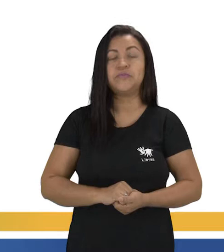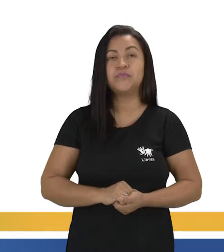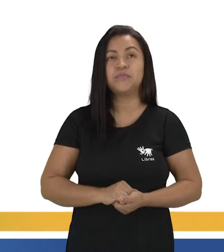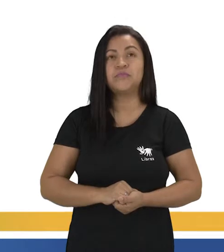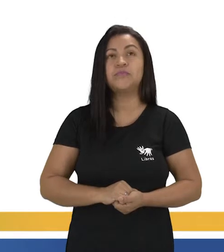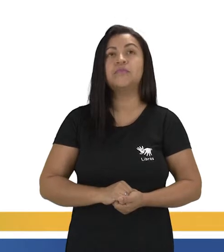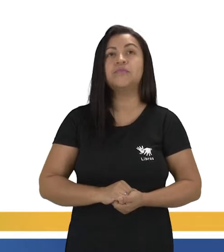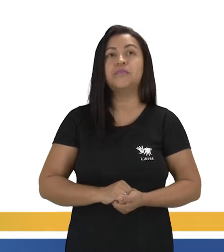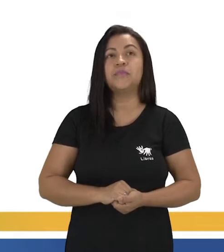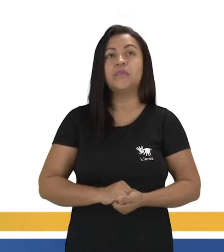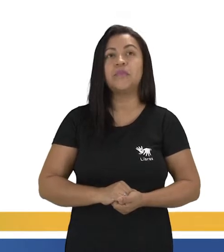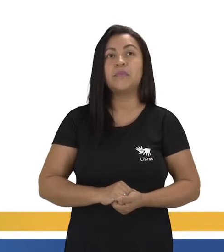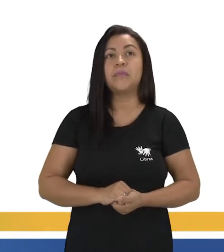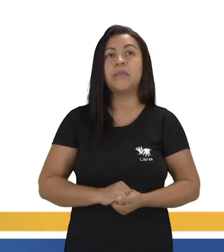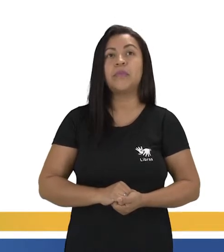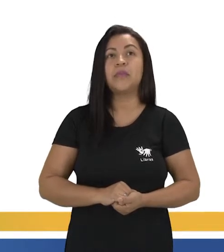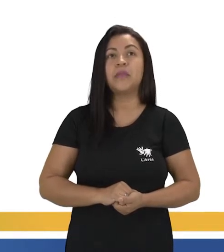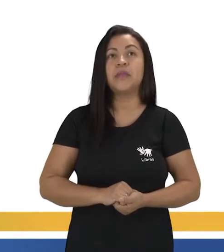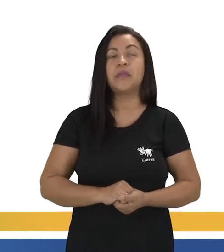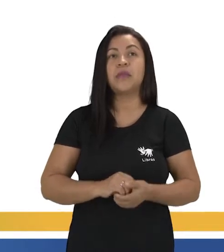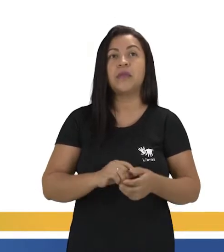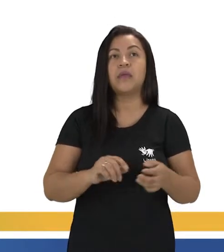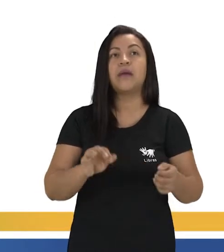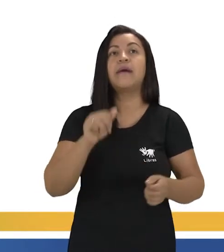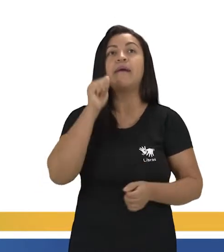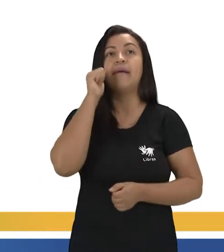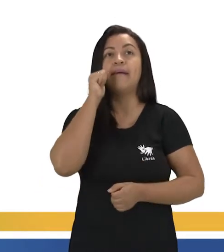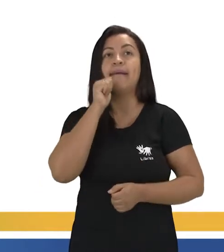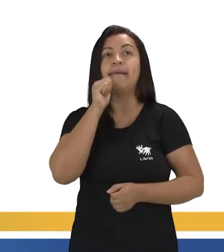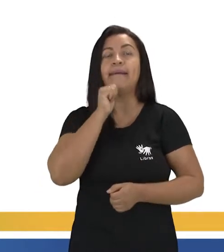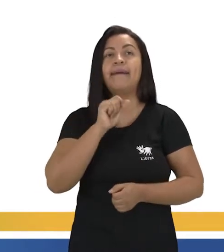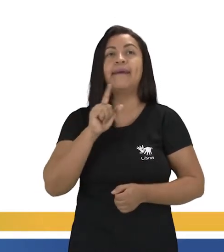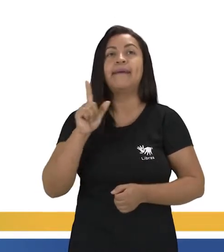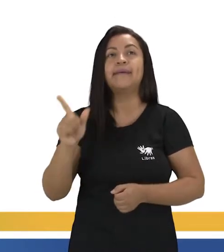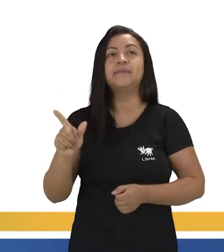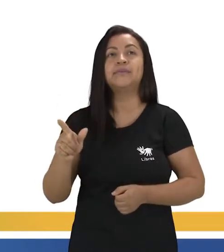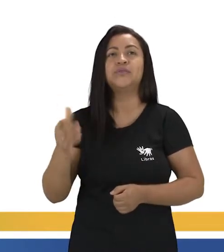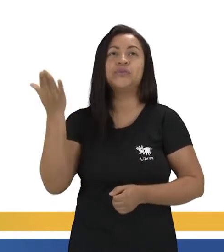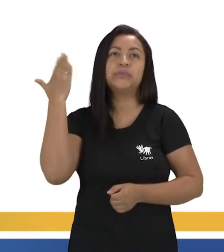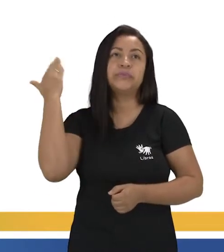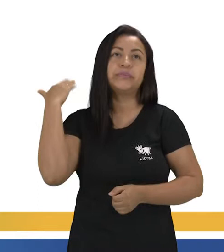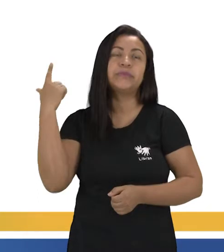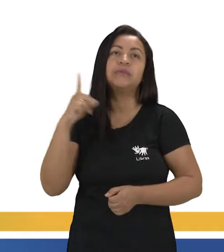earned a lot of money. Ela tinha ganhado muito dinheiro.